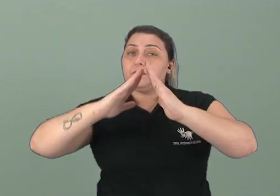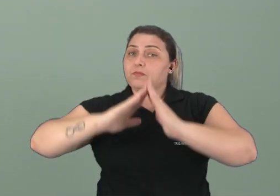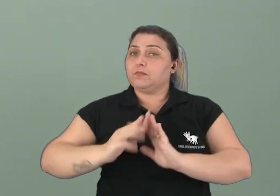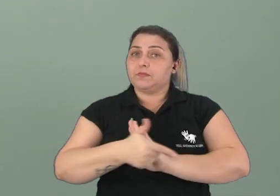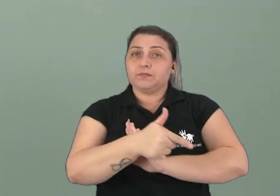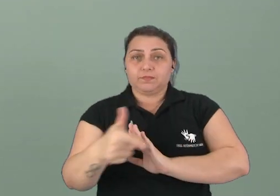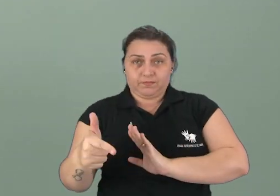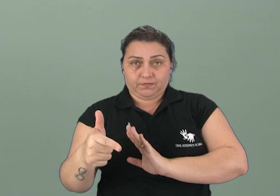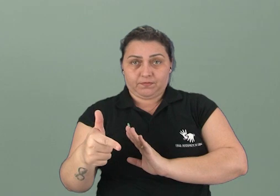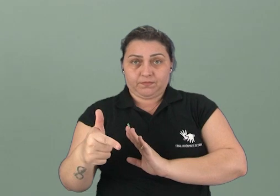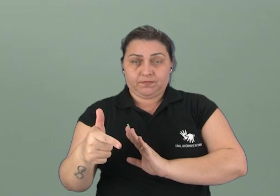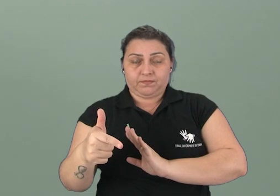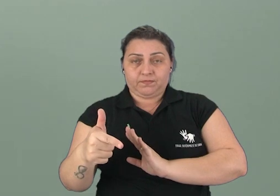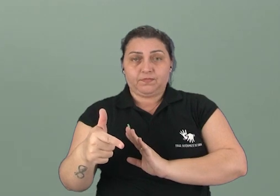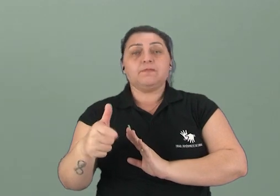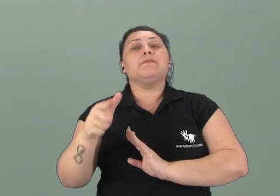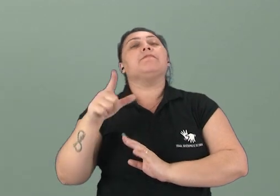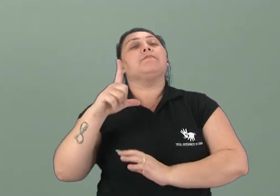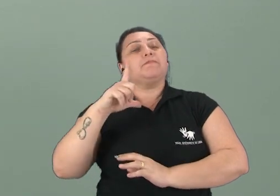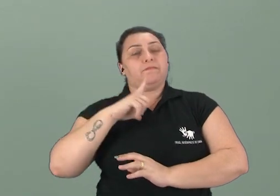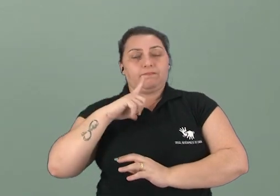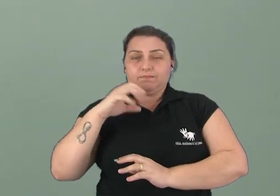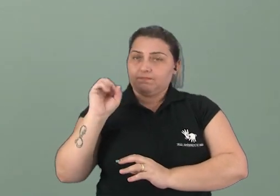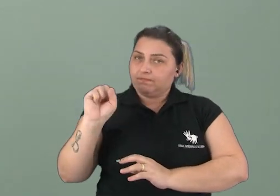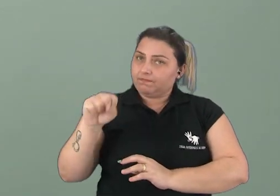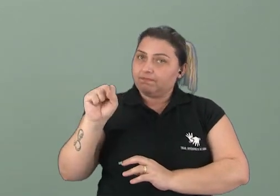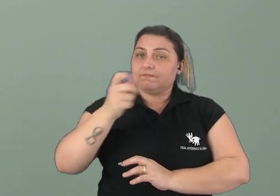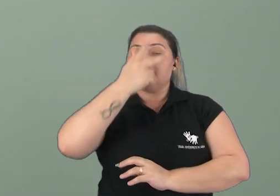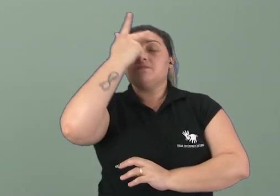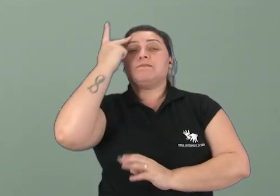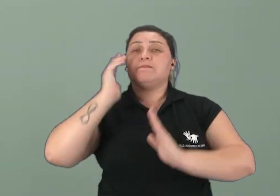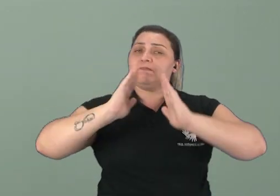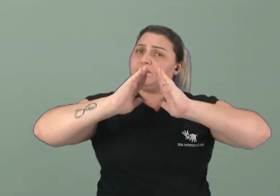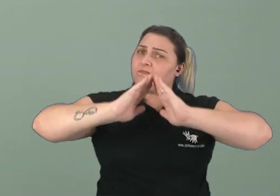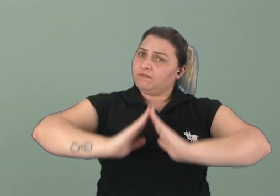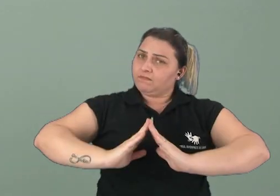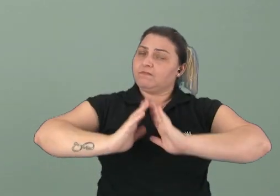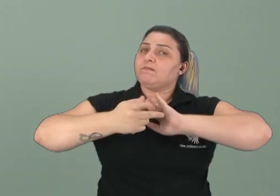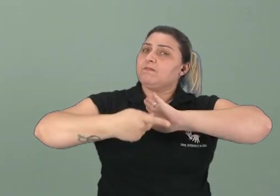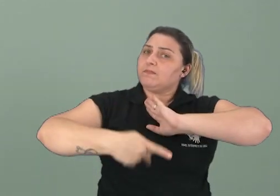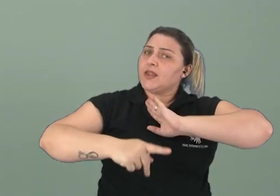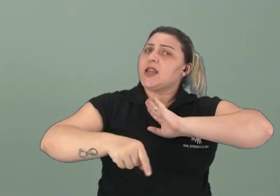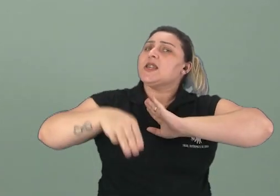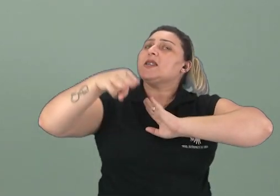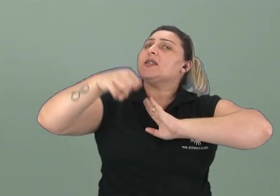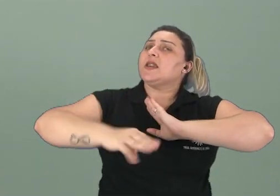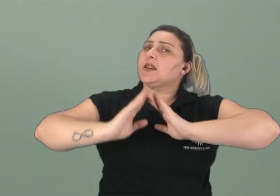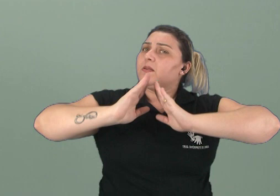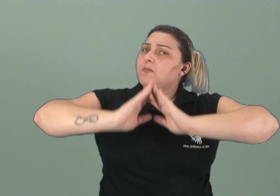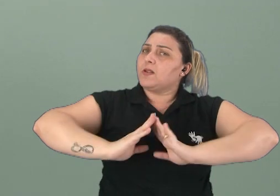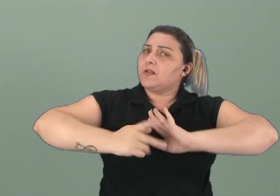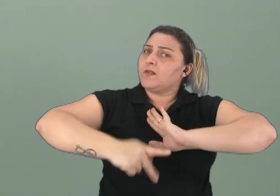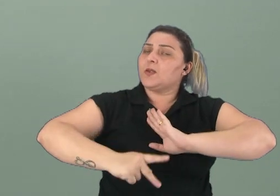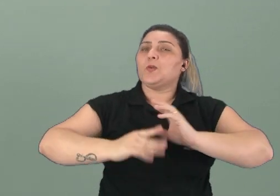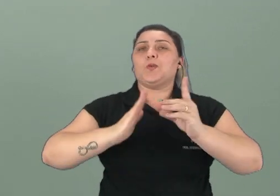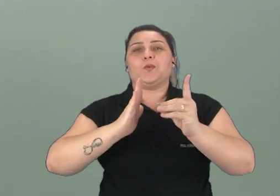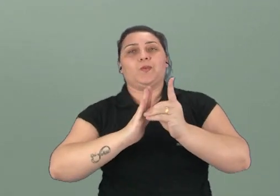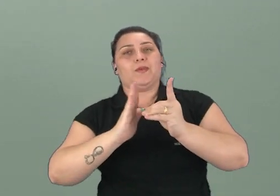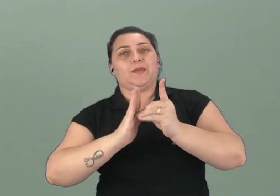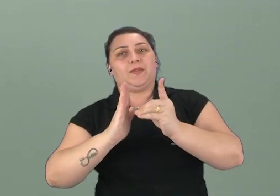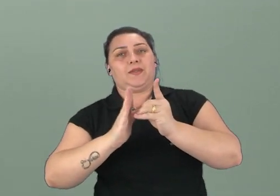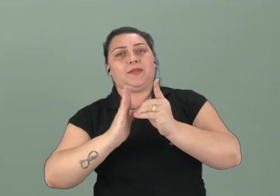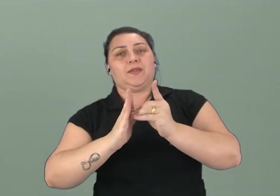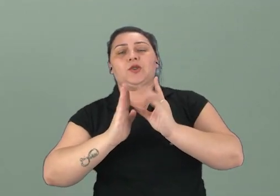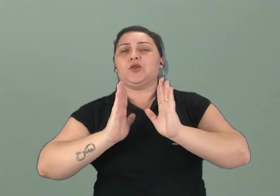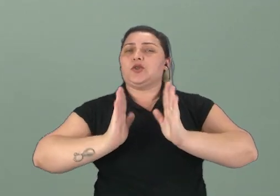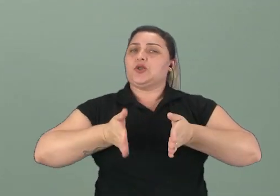nesse lugar? Não, haviam pessoas que moravam aqui. Quem morava aqui? Os índios.